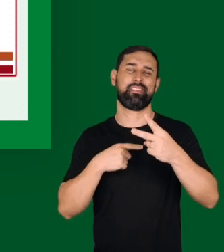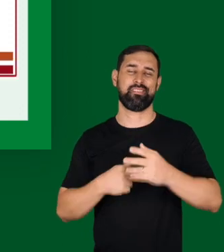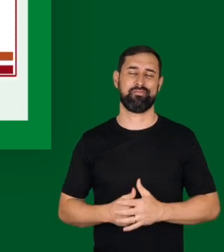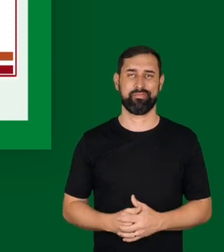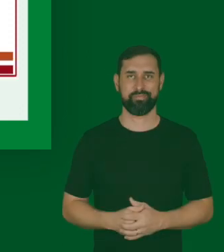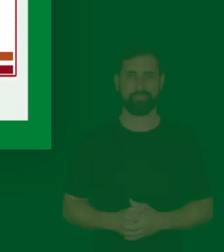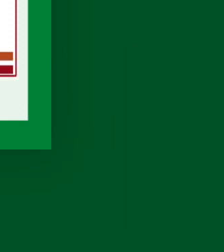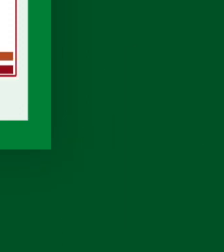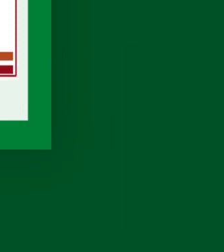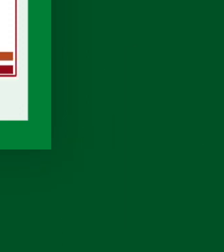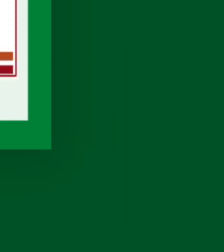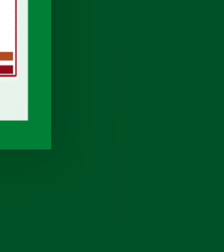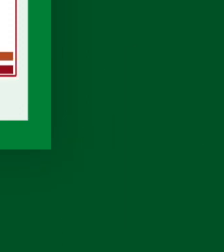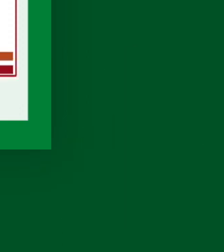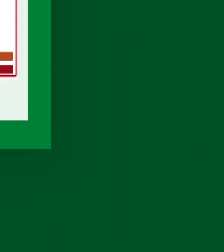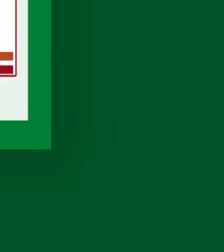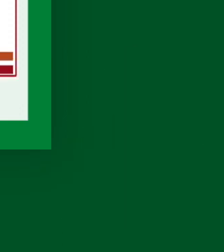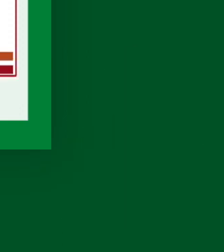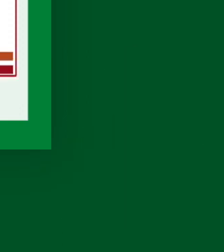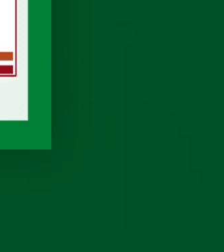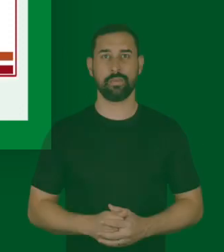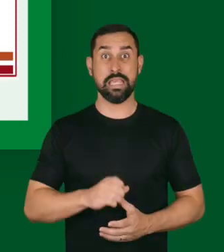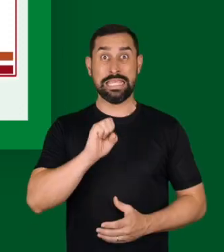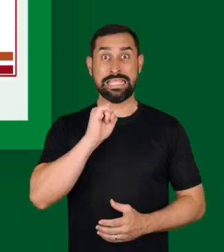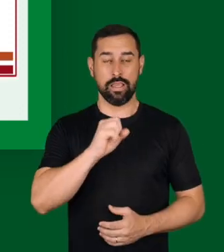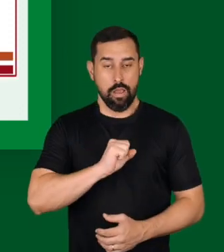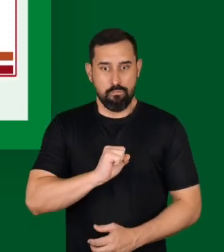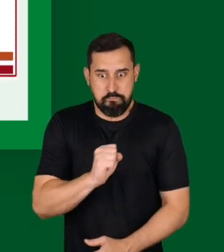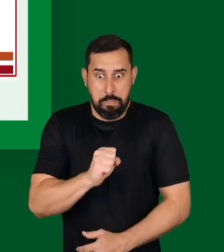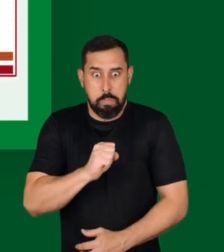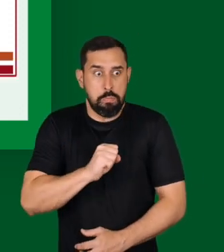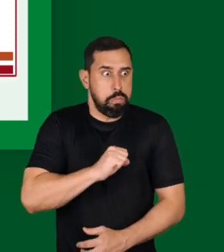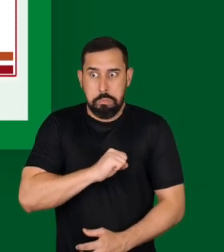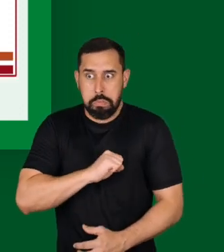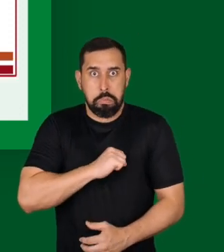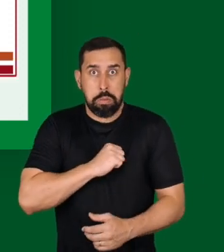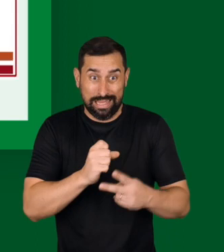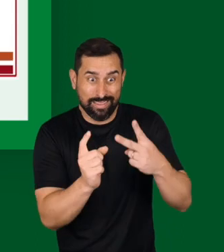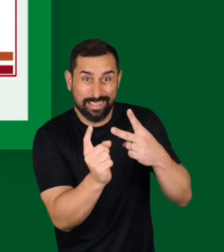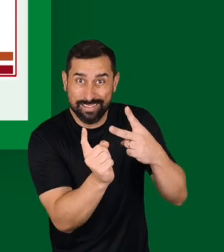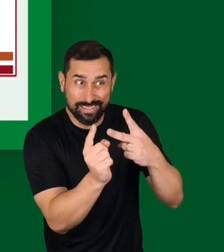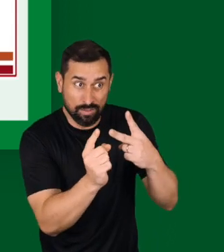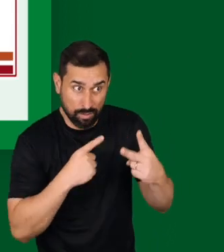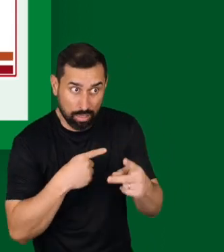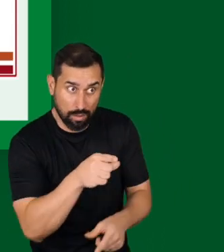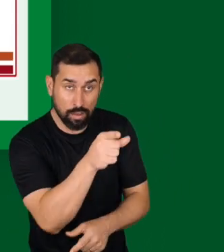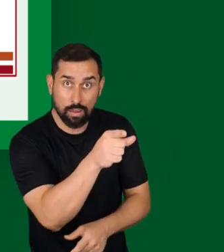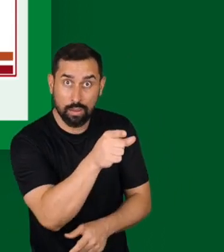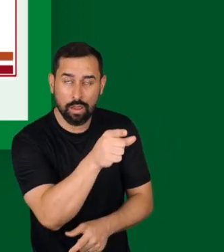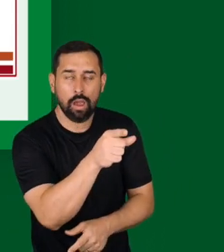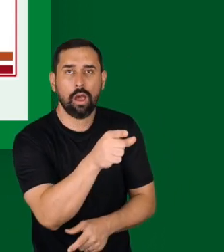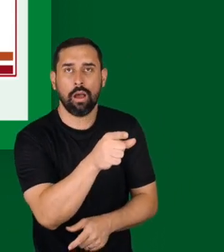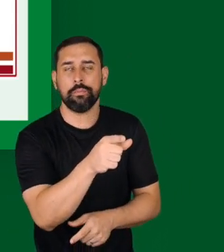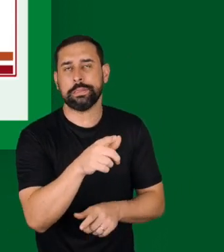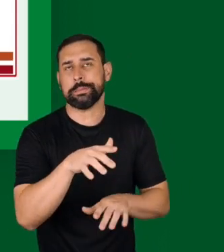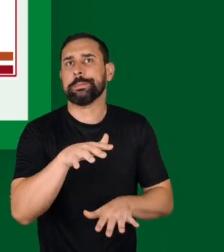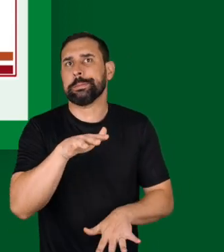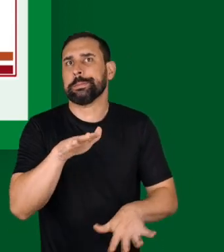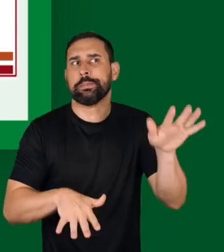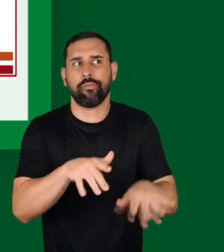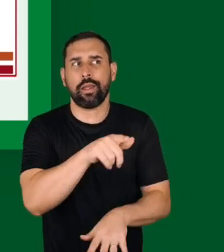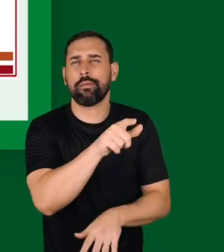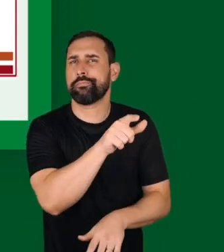condição cardíaca propriamente dita. Quando você tem uma taquicardia supraventricular, geralmente a gente